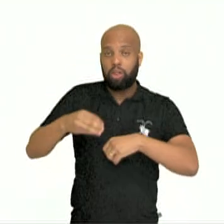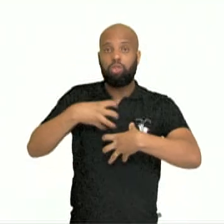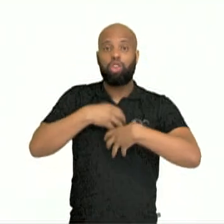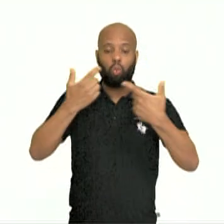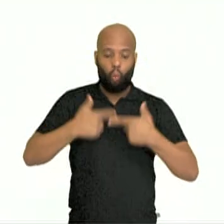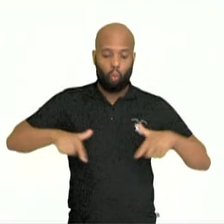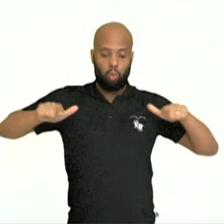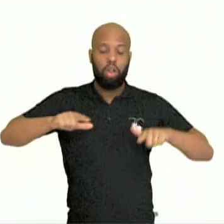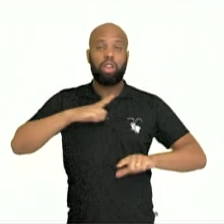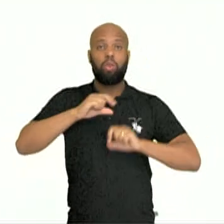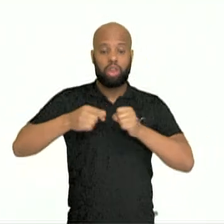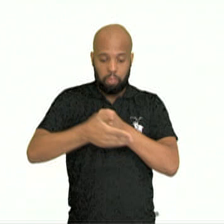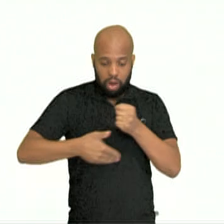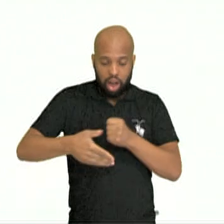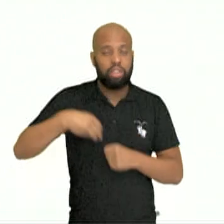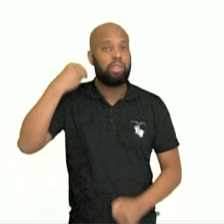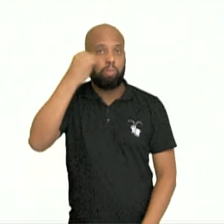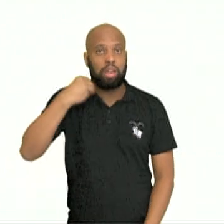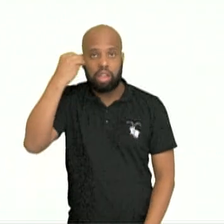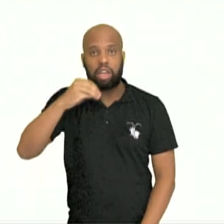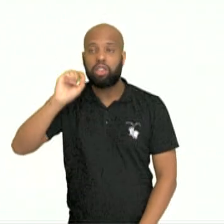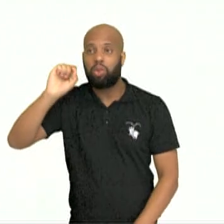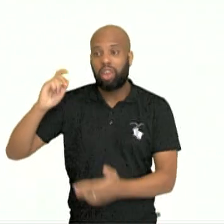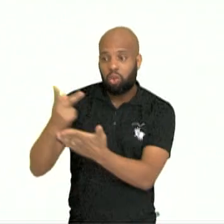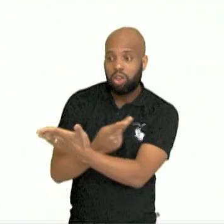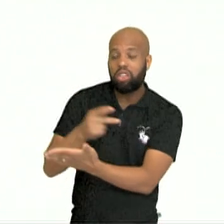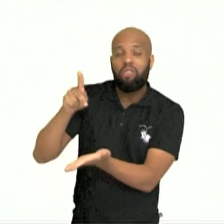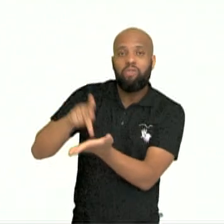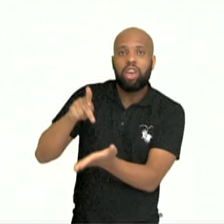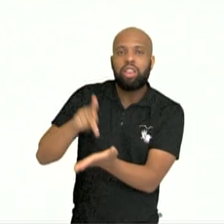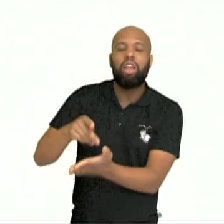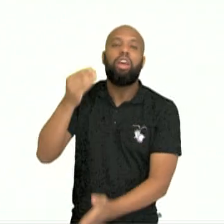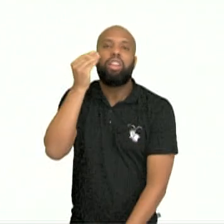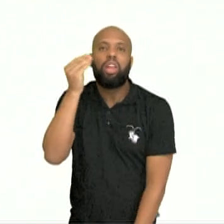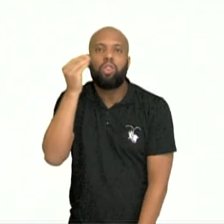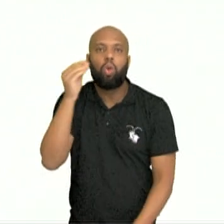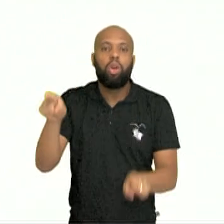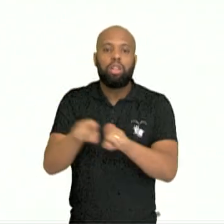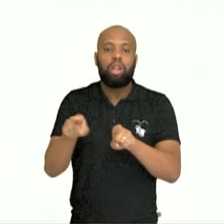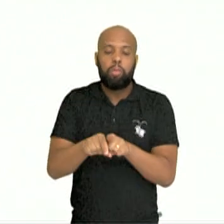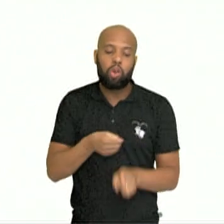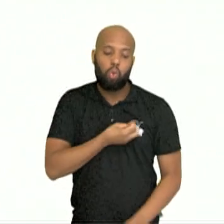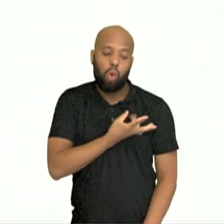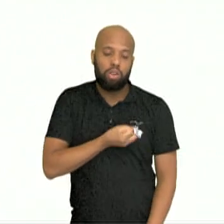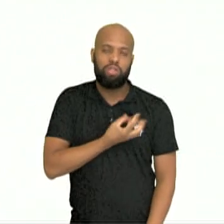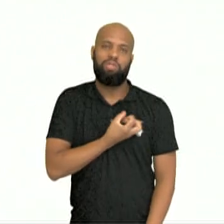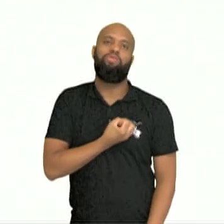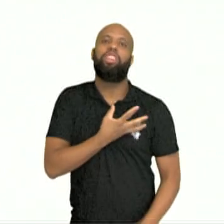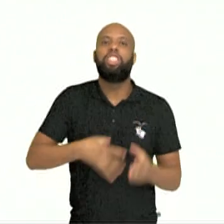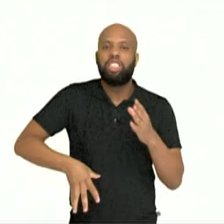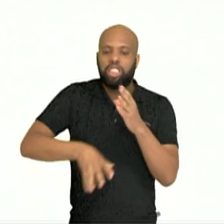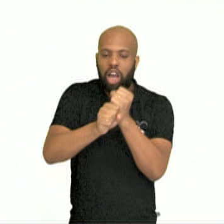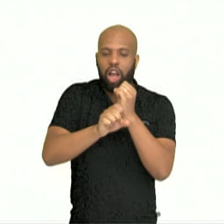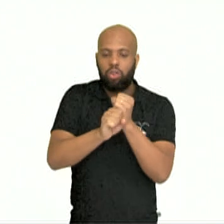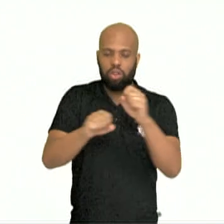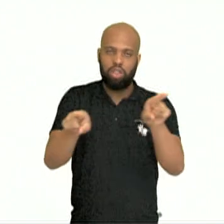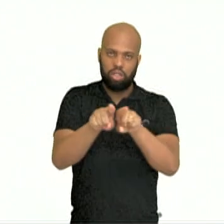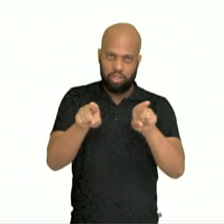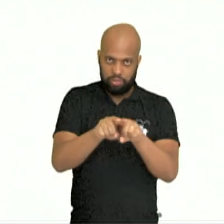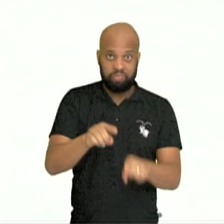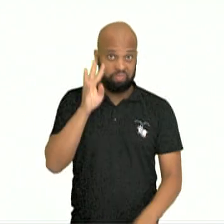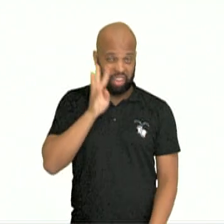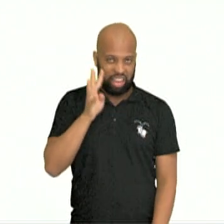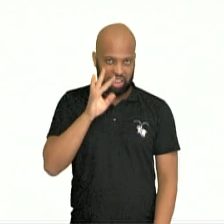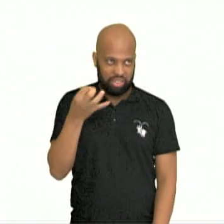fundamentado nas experiências, nos fatos verificados, testados e quantificados. Legal,